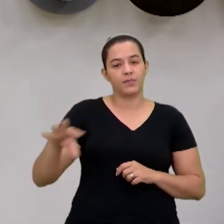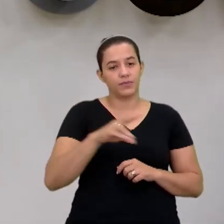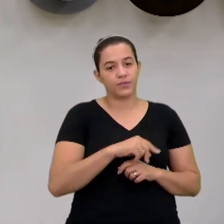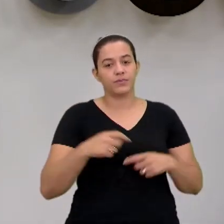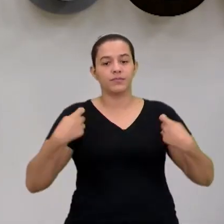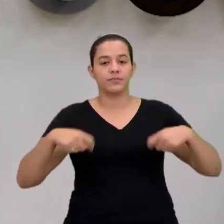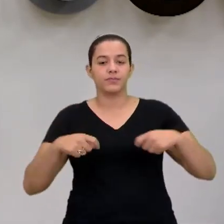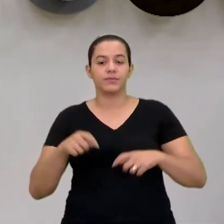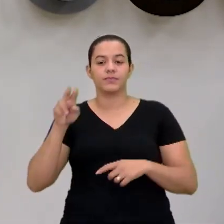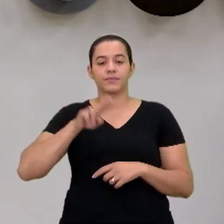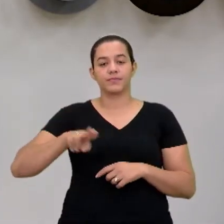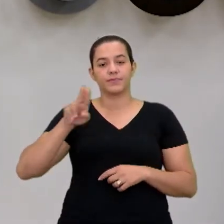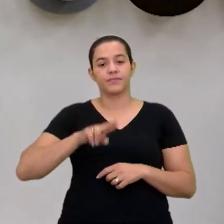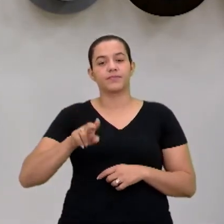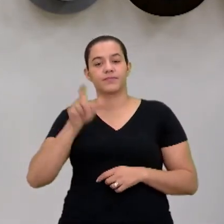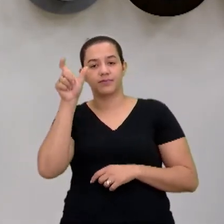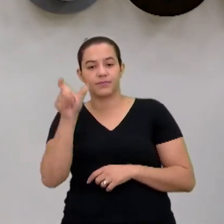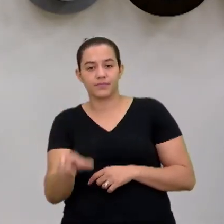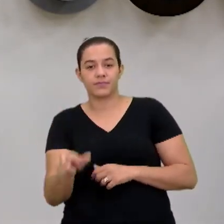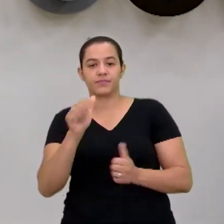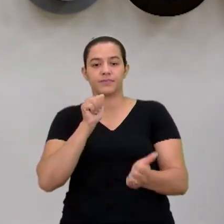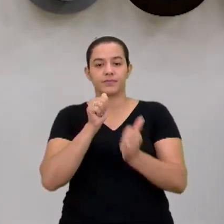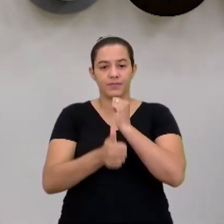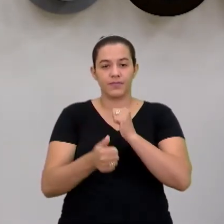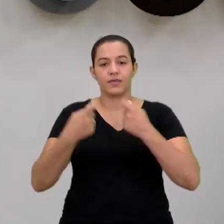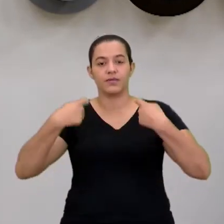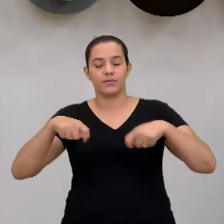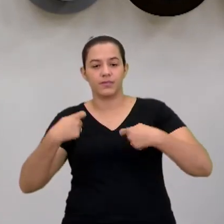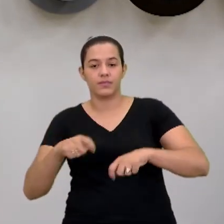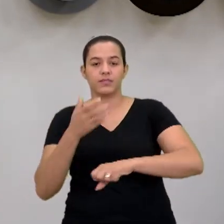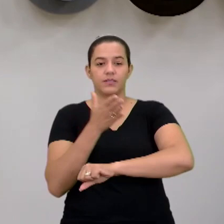aparato, mas ele é um atleta. Então, ele precisa treinar